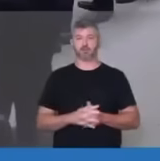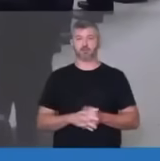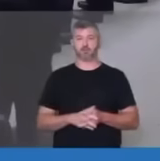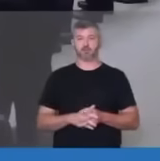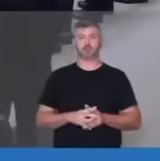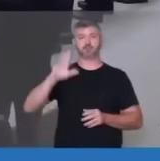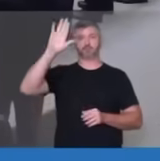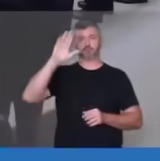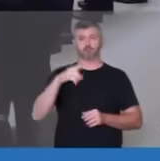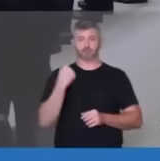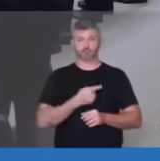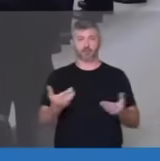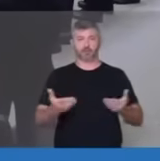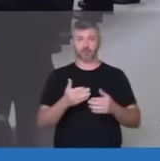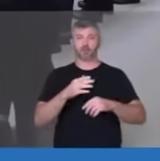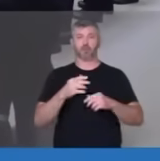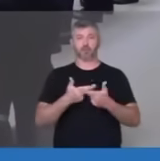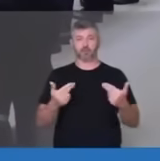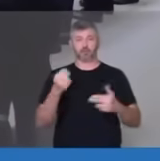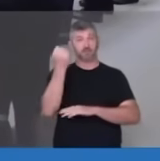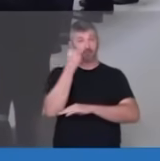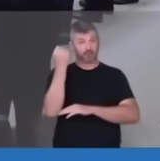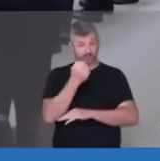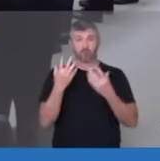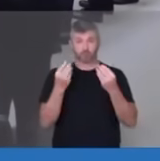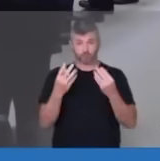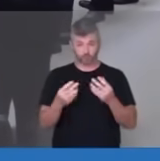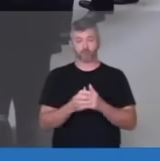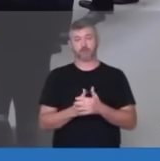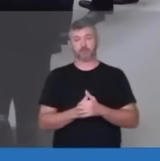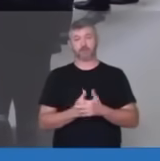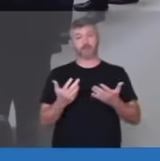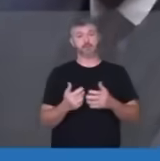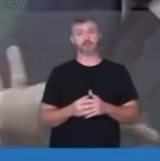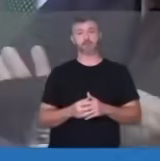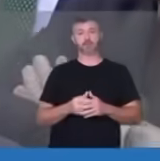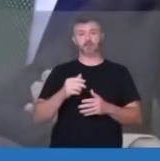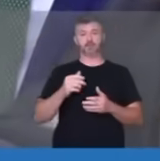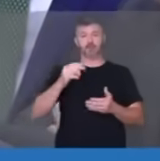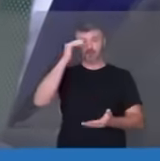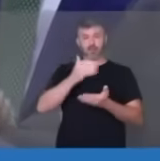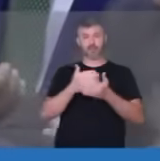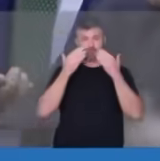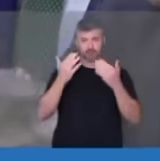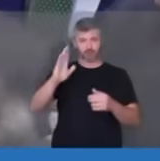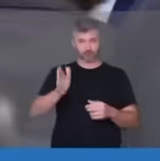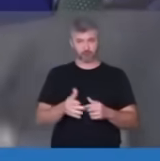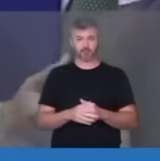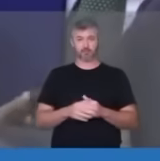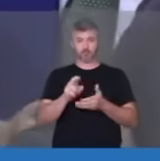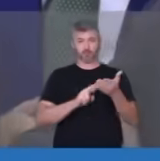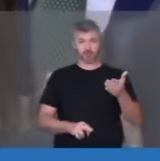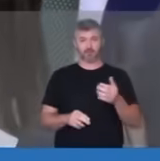Senhor presidente, estamos diante de um fato muito grave e aonde as teses foram apresentadas. O relator